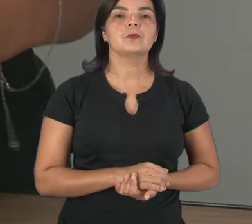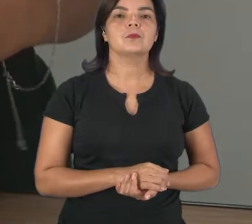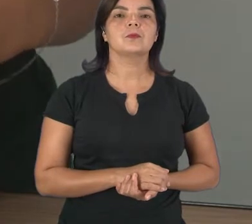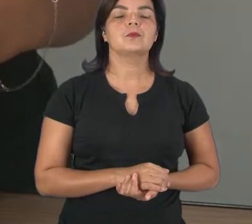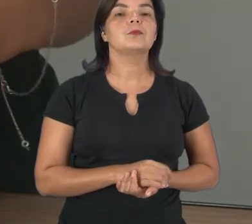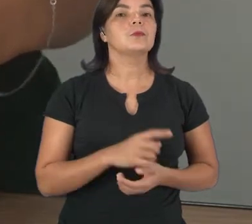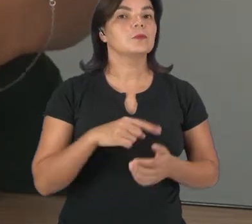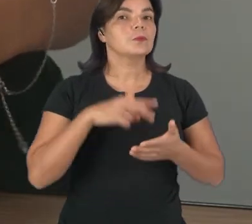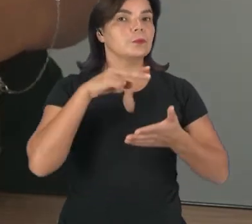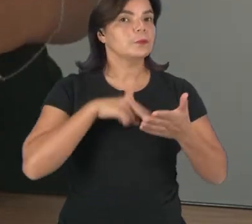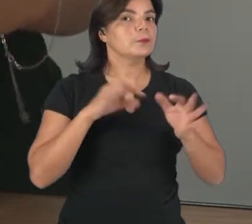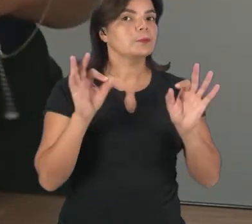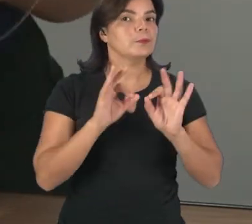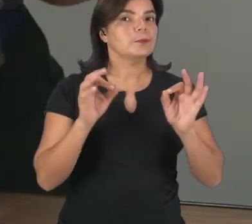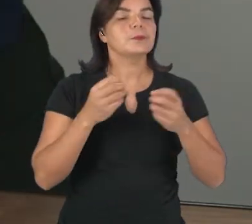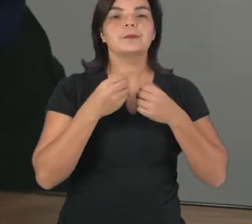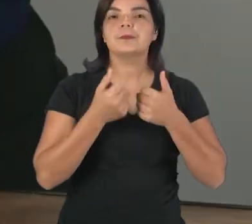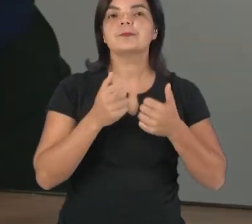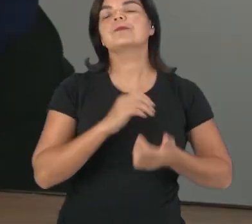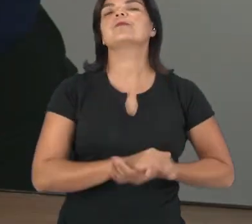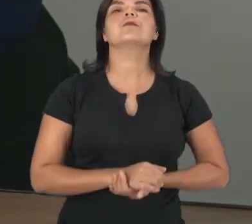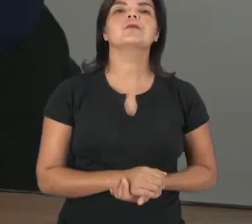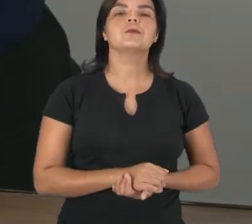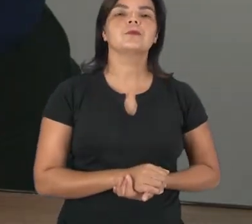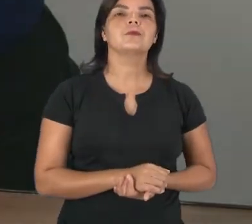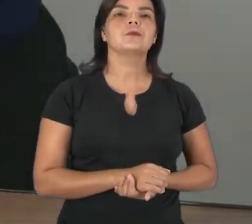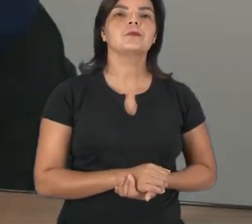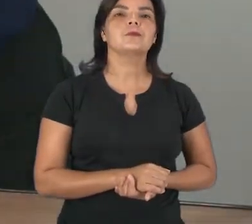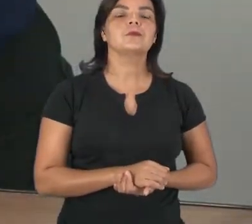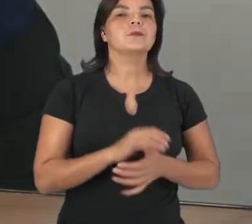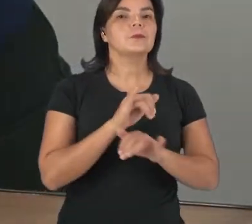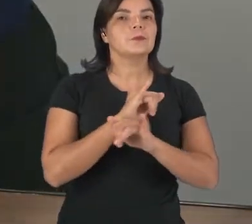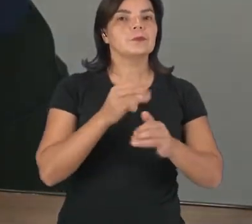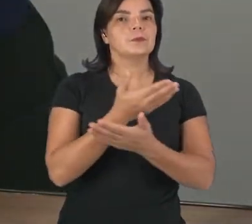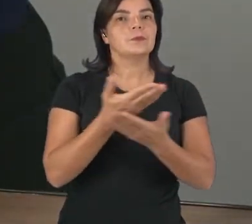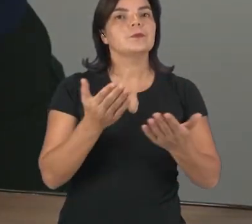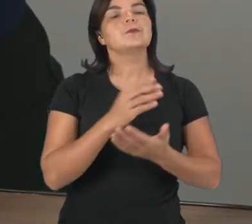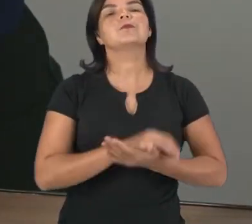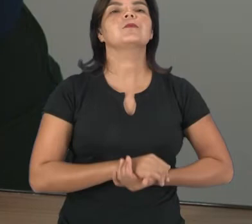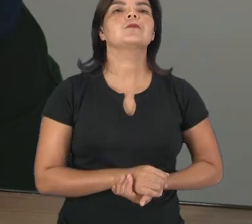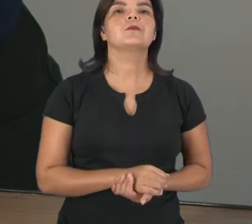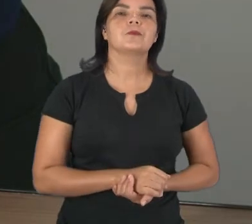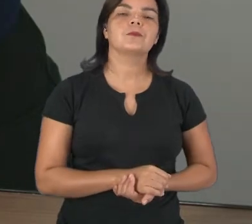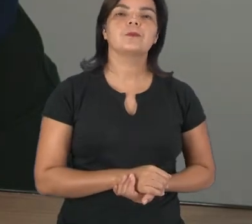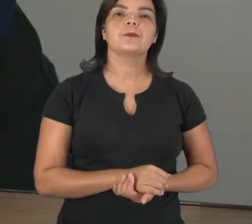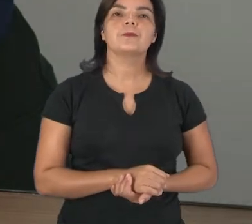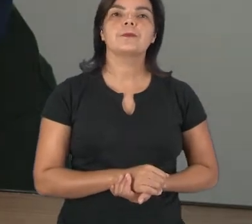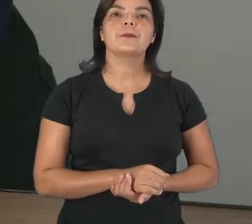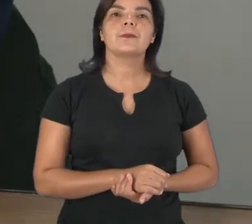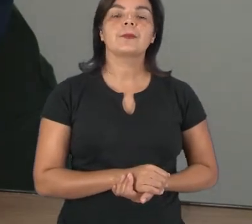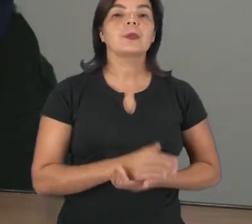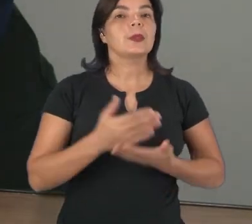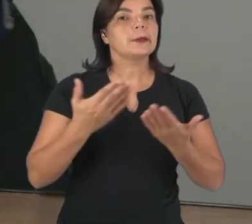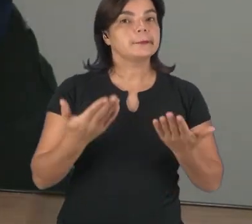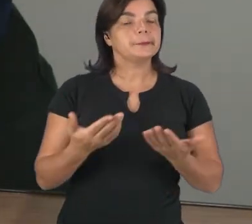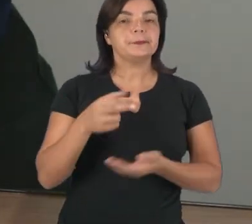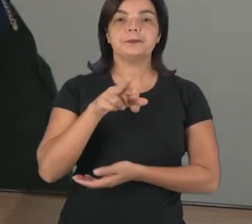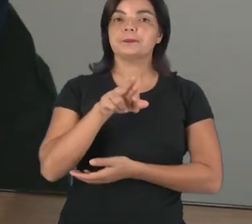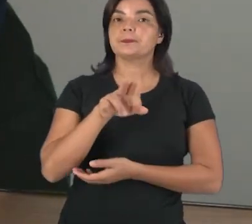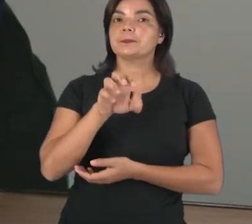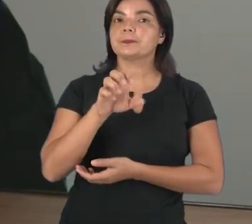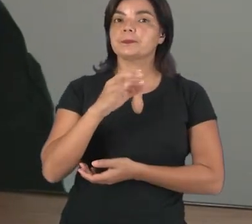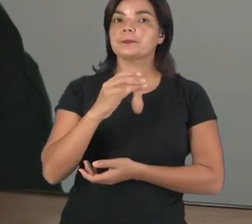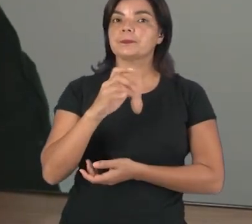bilhetes aqui, mas eu não vou ler, tudo bem? Só para informar para vocês. A